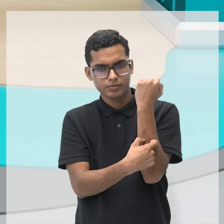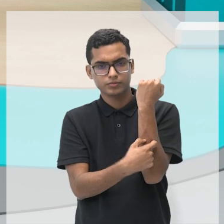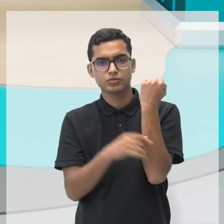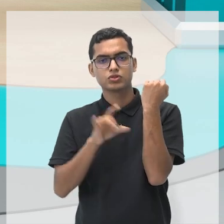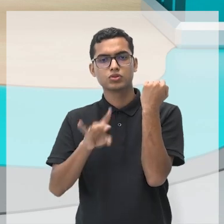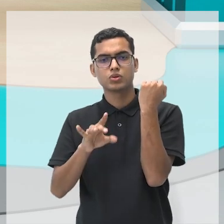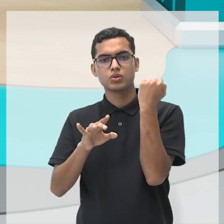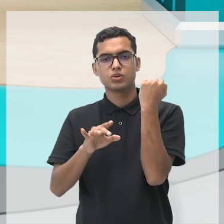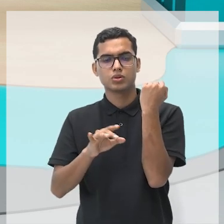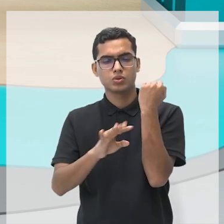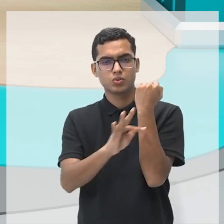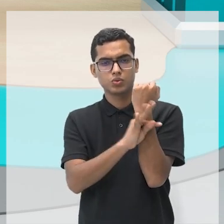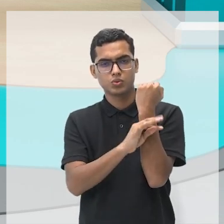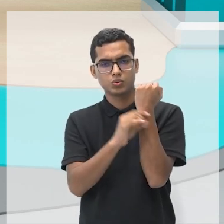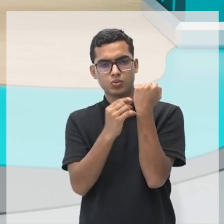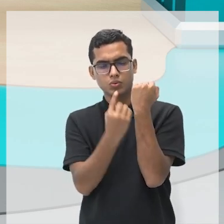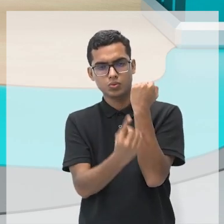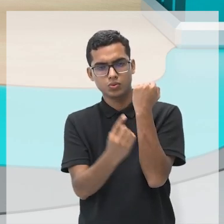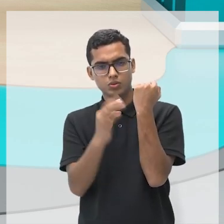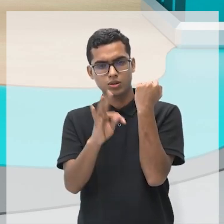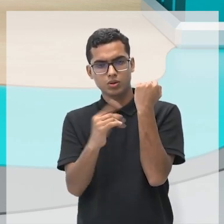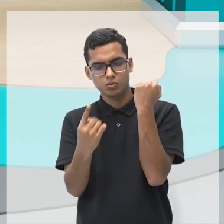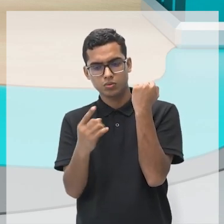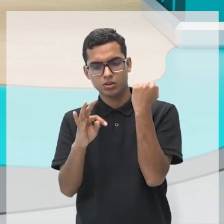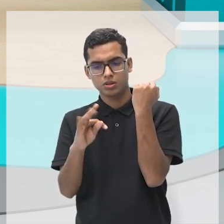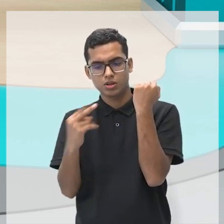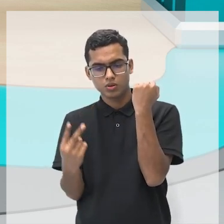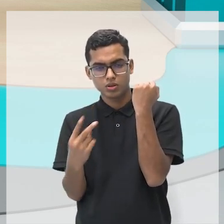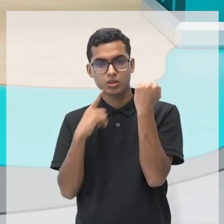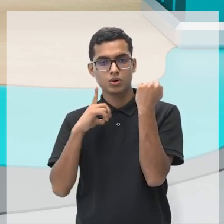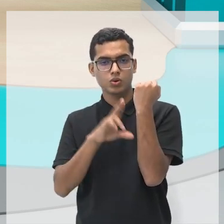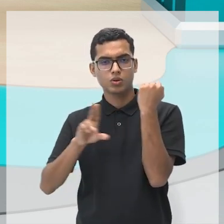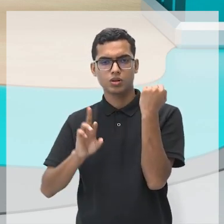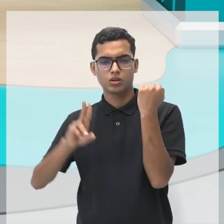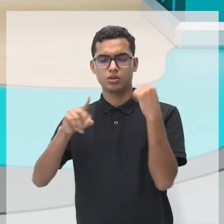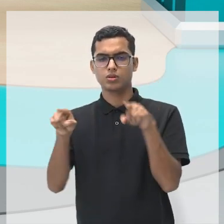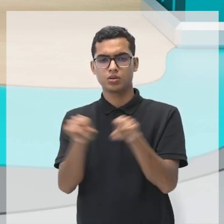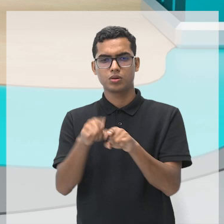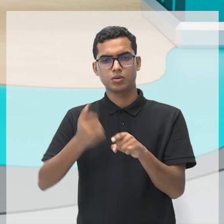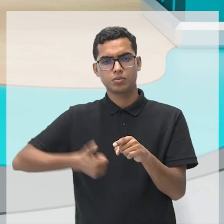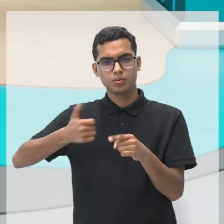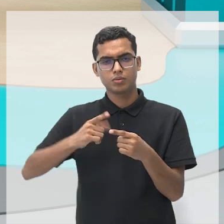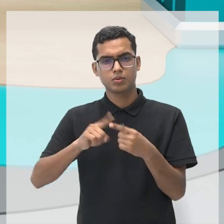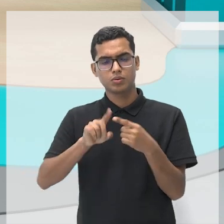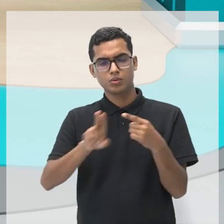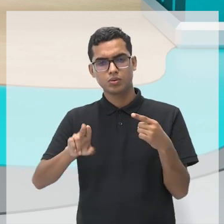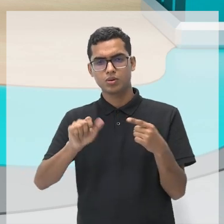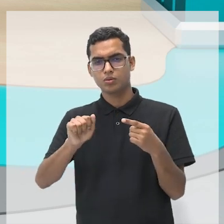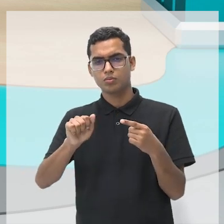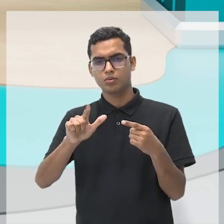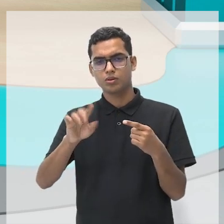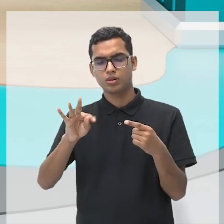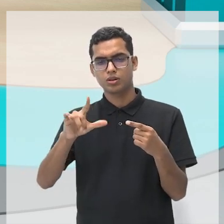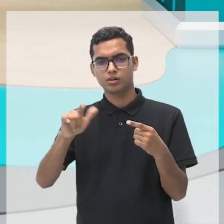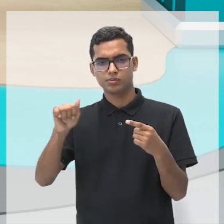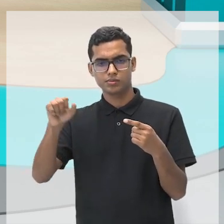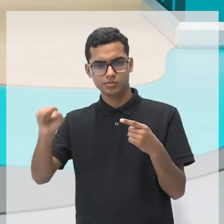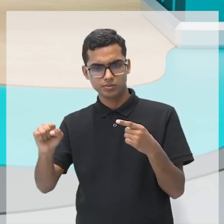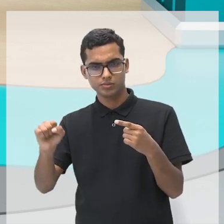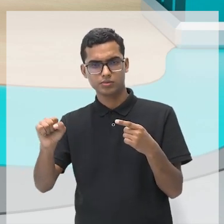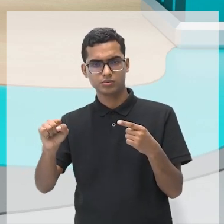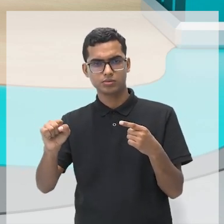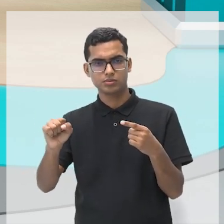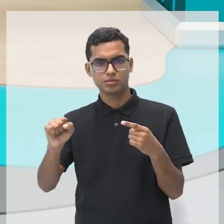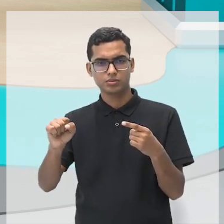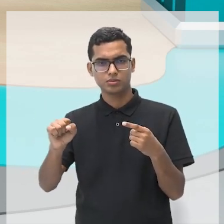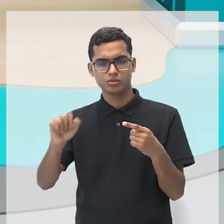as vértebras 1 e 2 vão ser as que têm um nome diferente. A primeira vértebra vai se chamar Atlas, lembrando a figura mitológica que segura